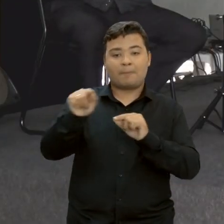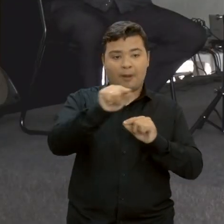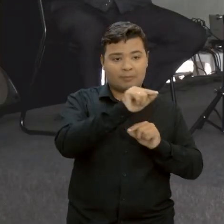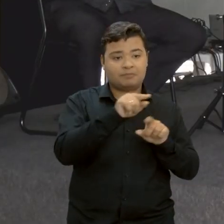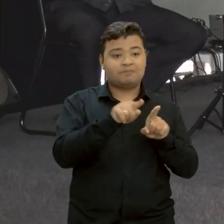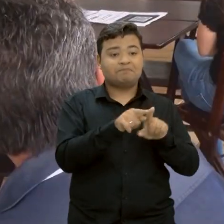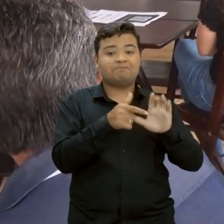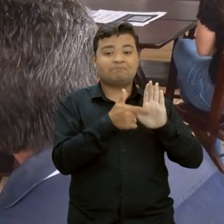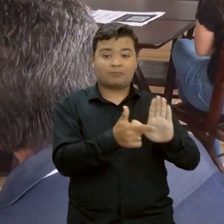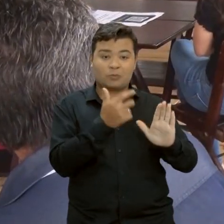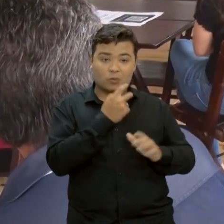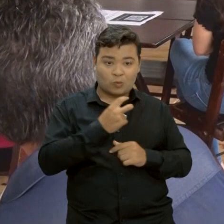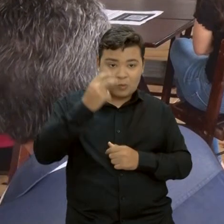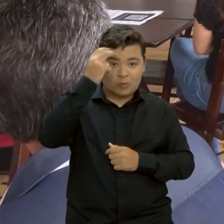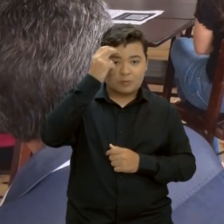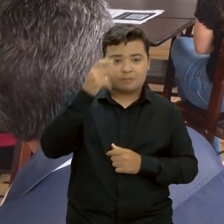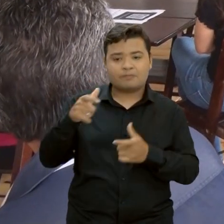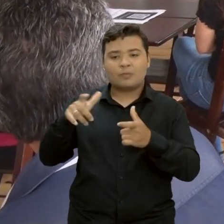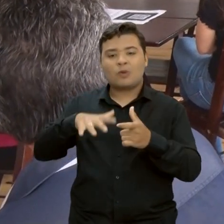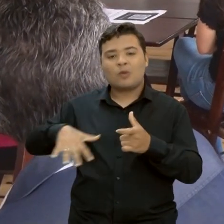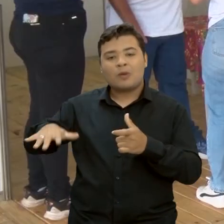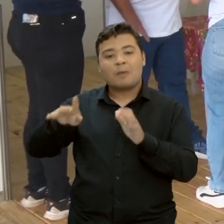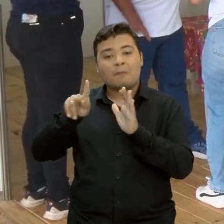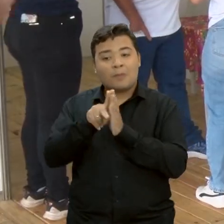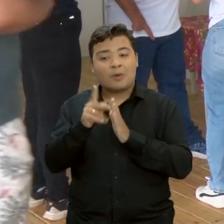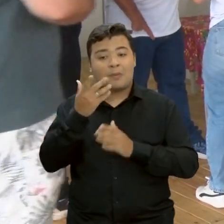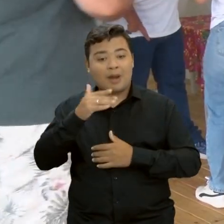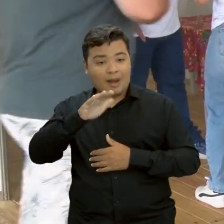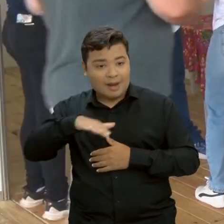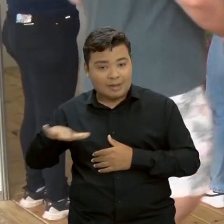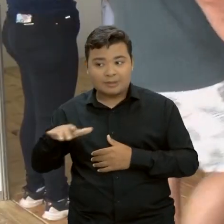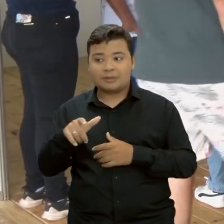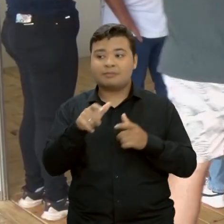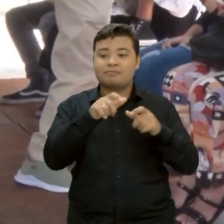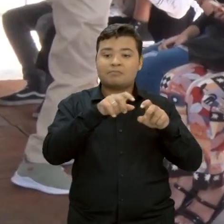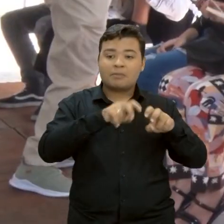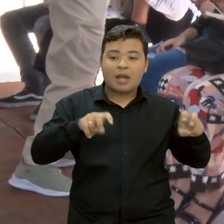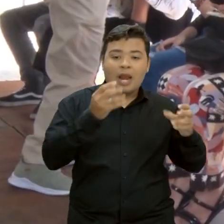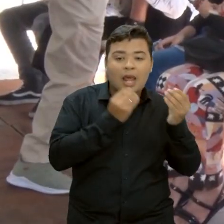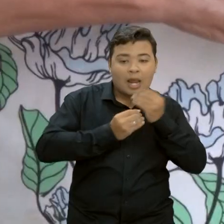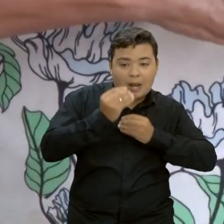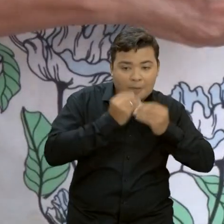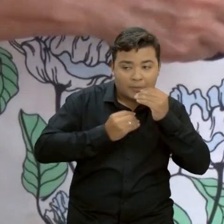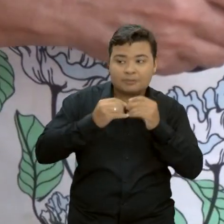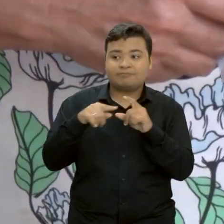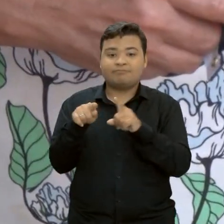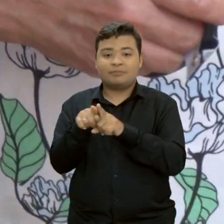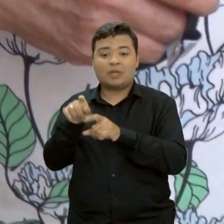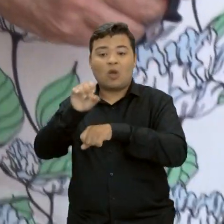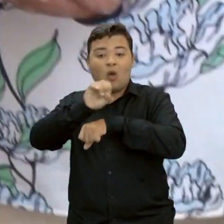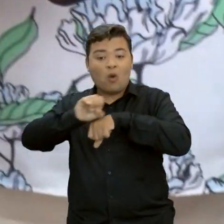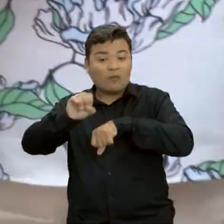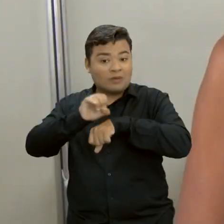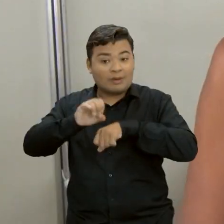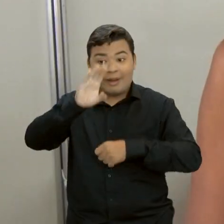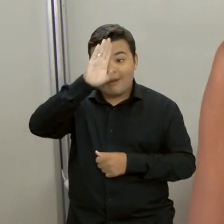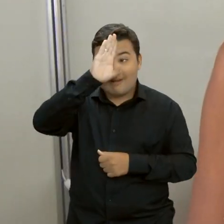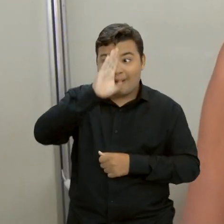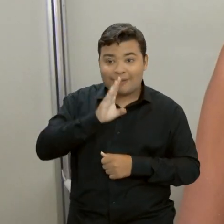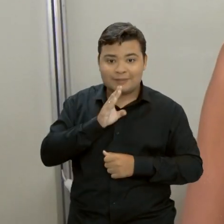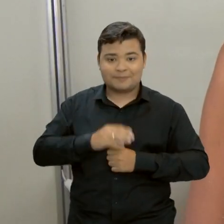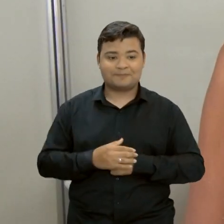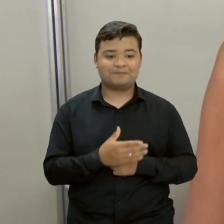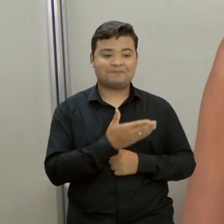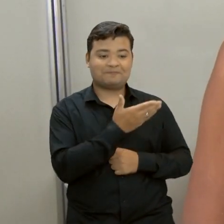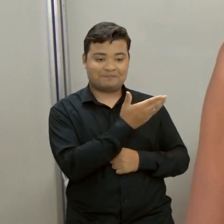atrações culturais, espaço para crianças, praça de alimentação e oficinas gratuitas. Renata